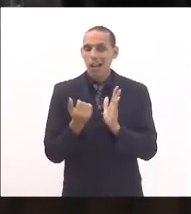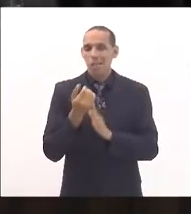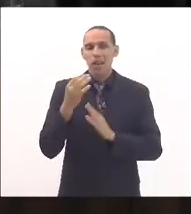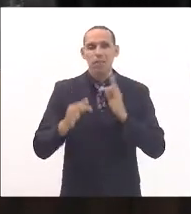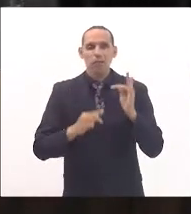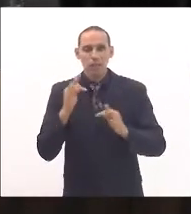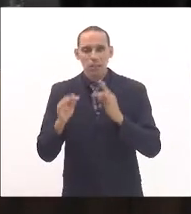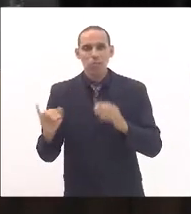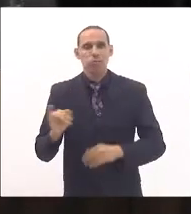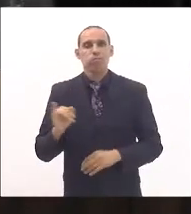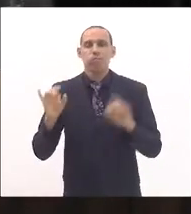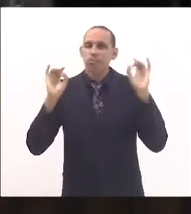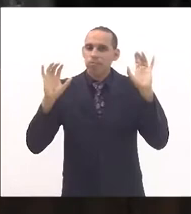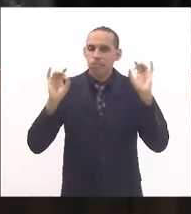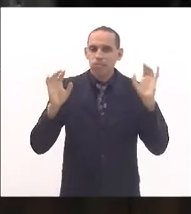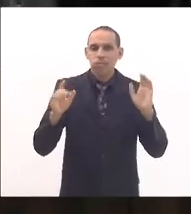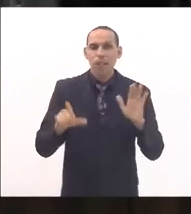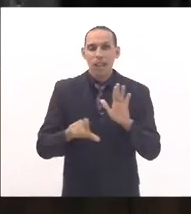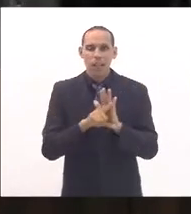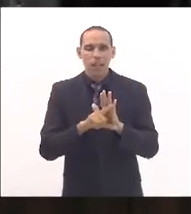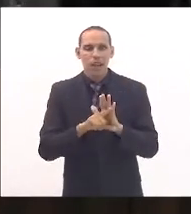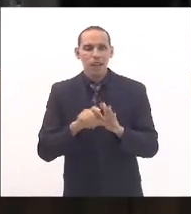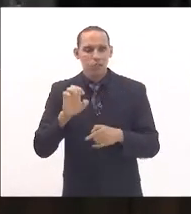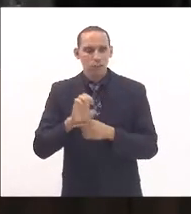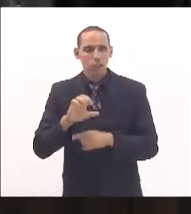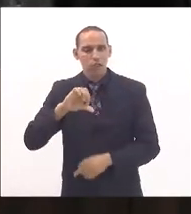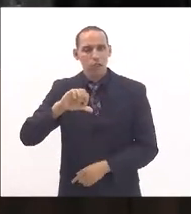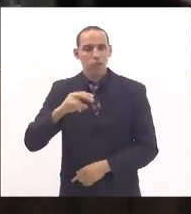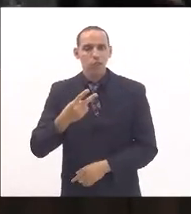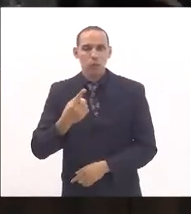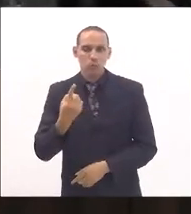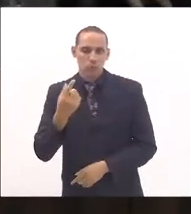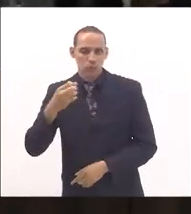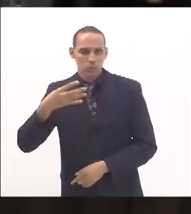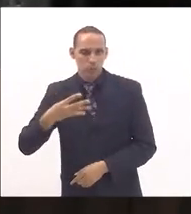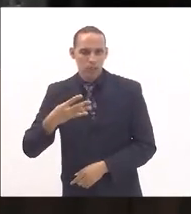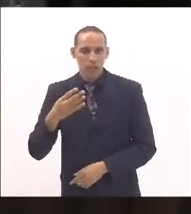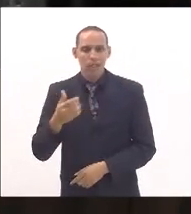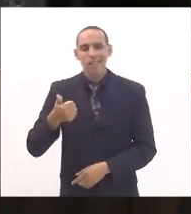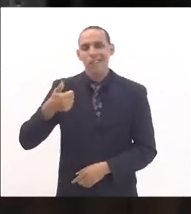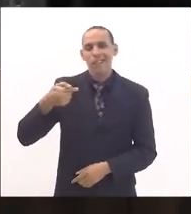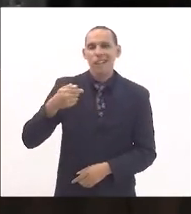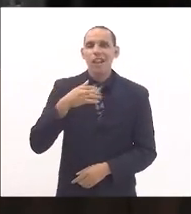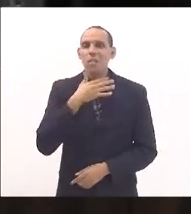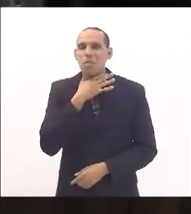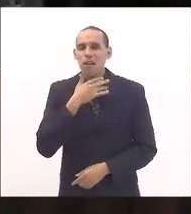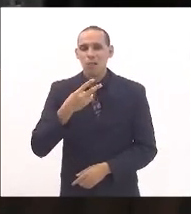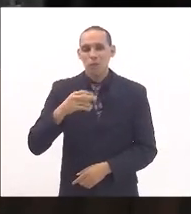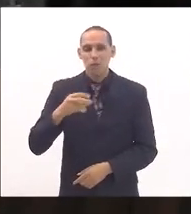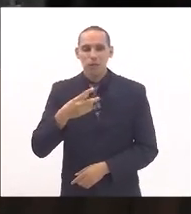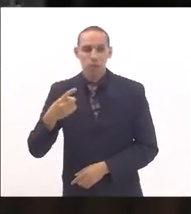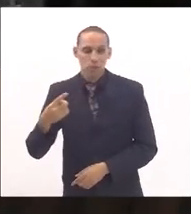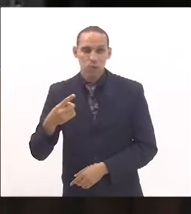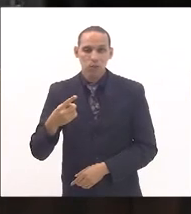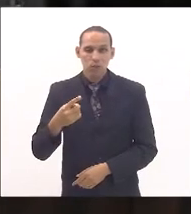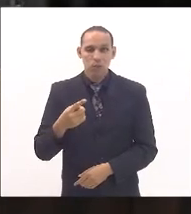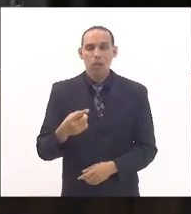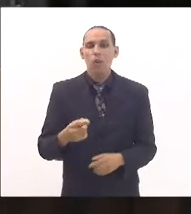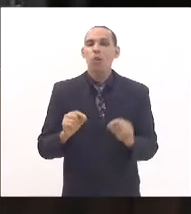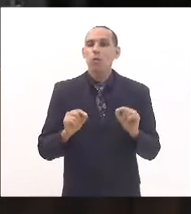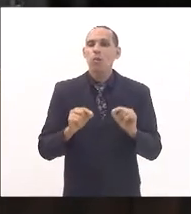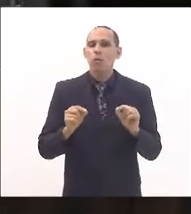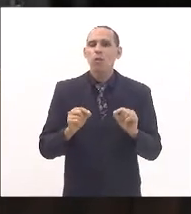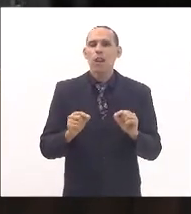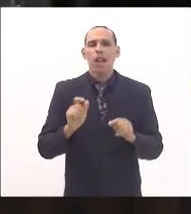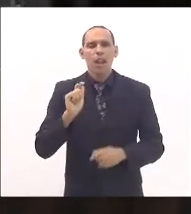tributário especial previsto na Lei Estadual 9214, de 17 de março de 2021, aos empreendimentos vencedores dos